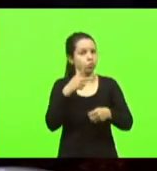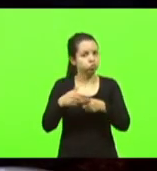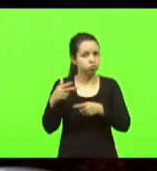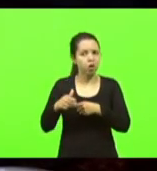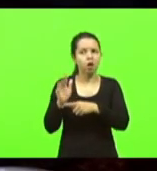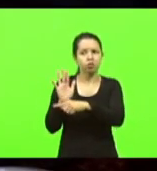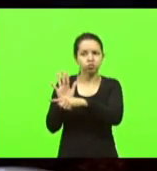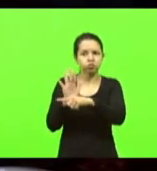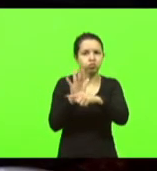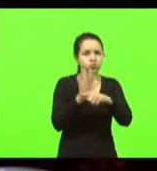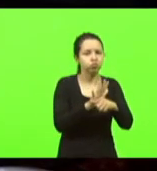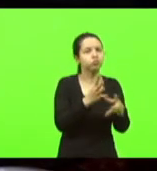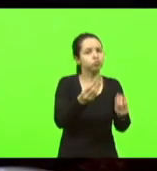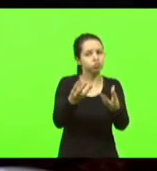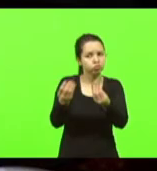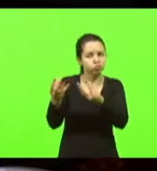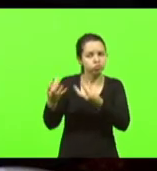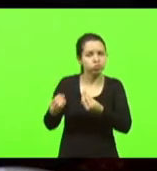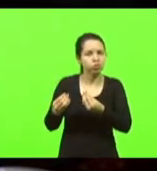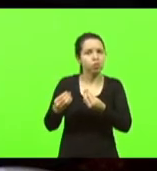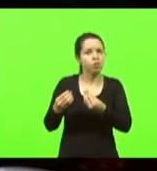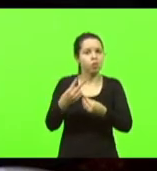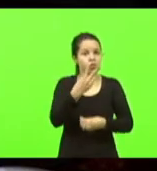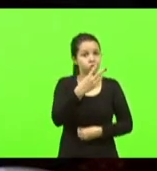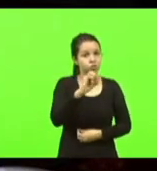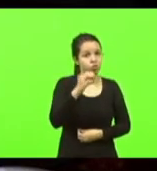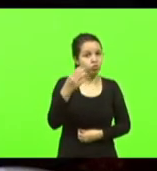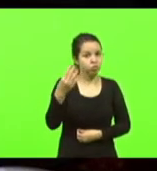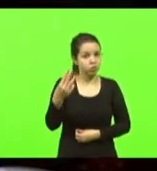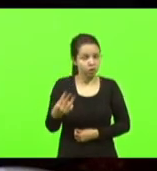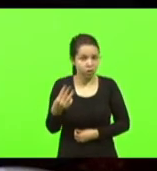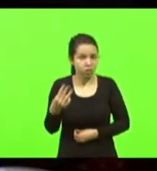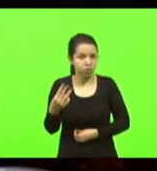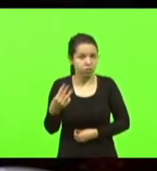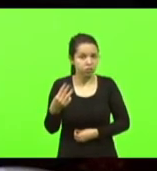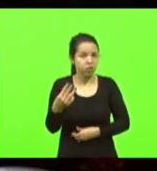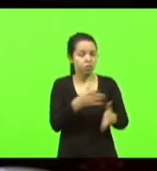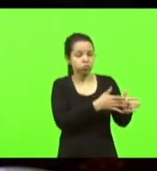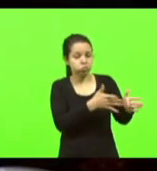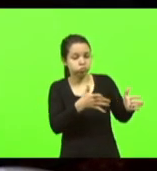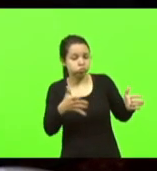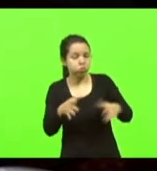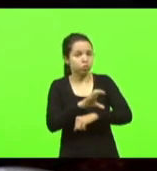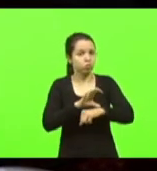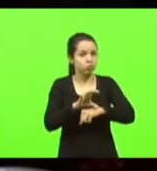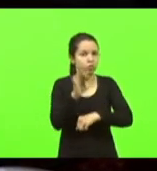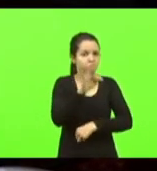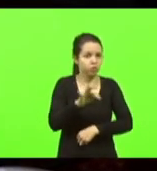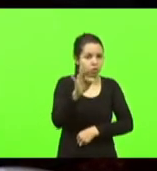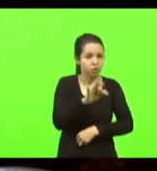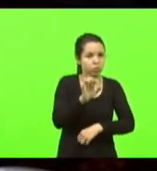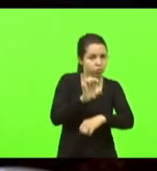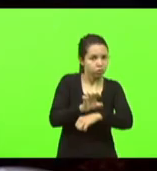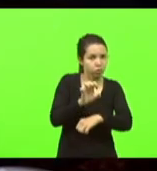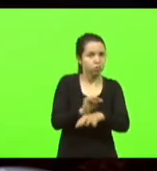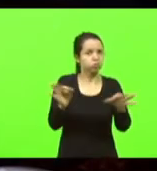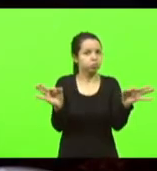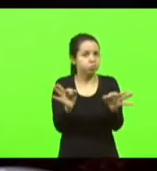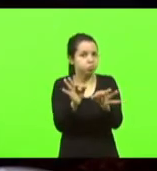muito mas desde 2003 a Constituição Federal EA Estadual encerraram